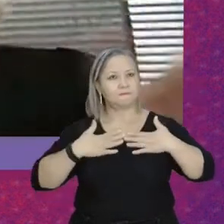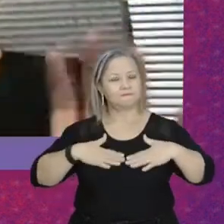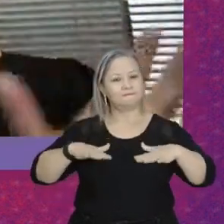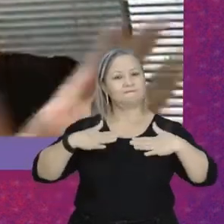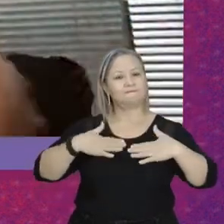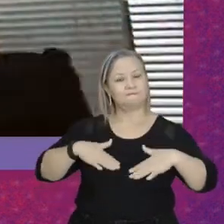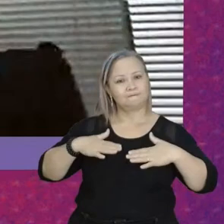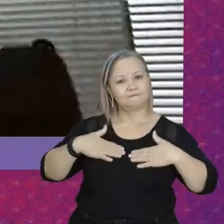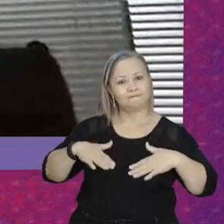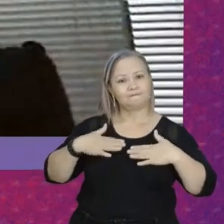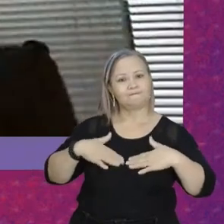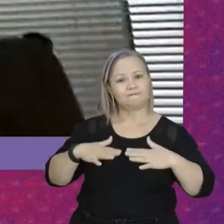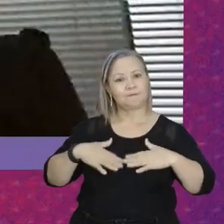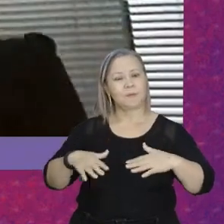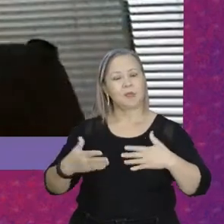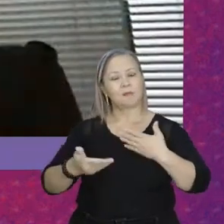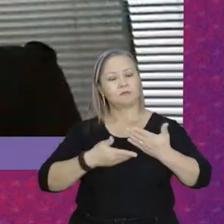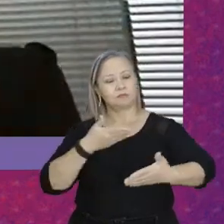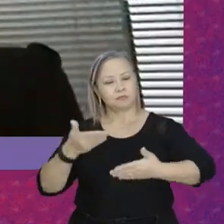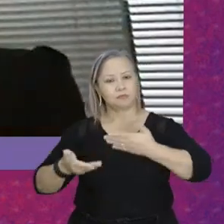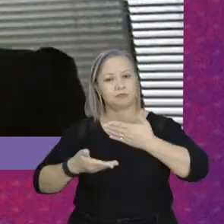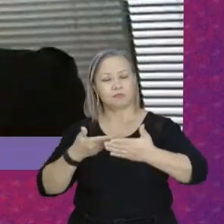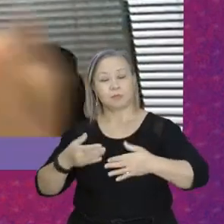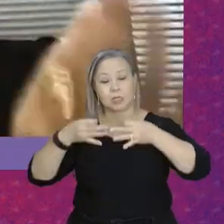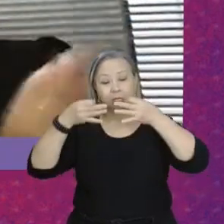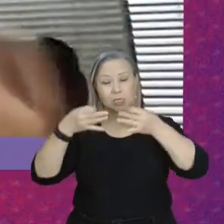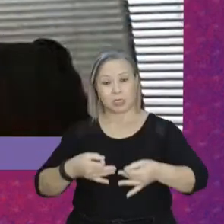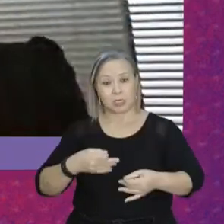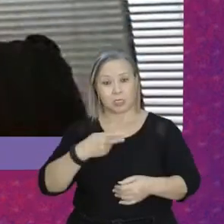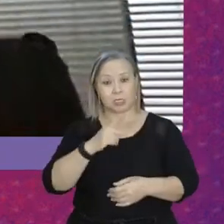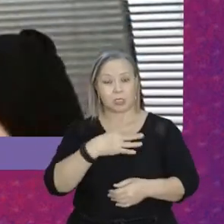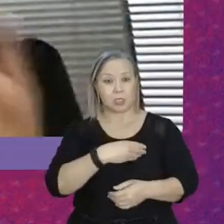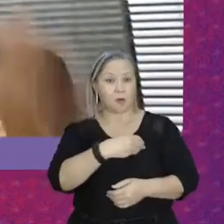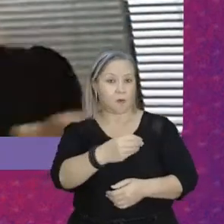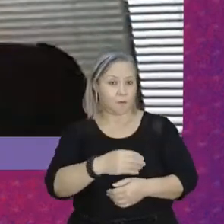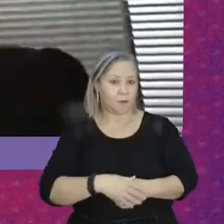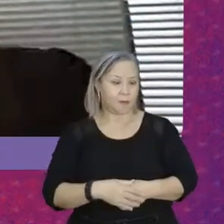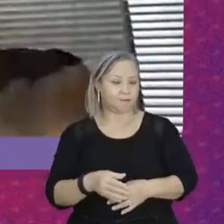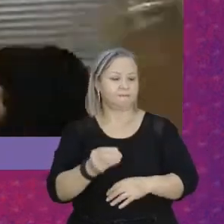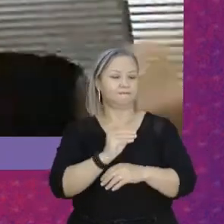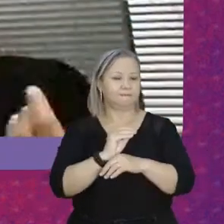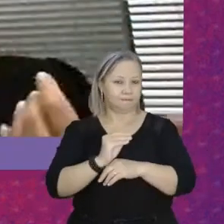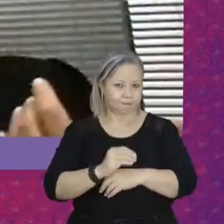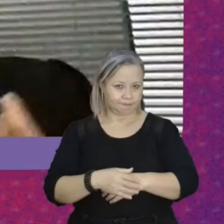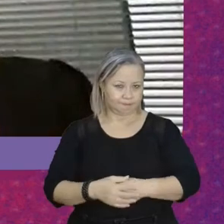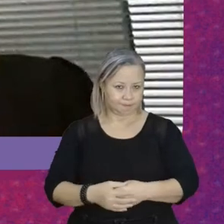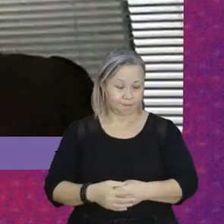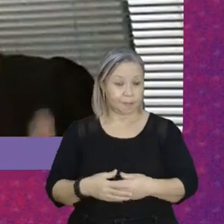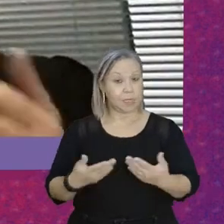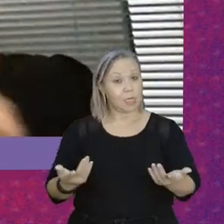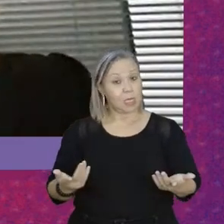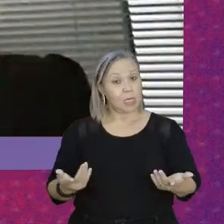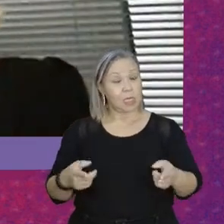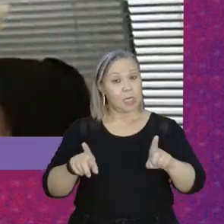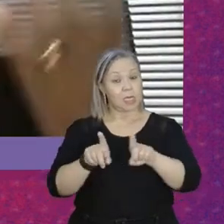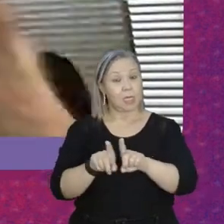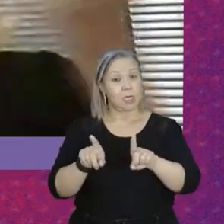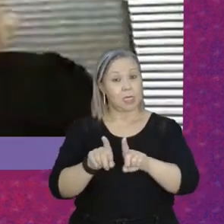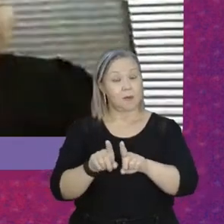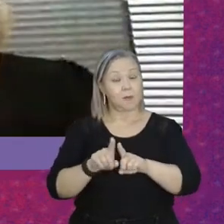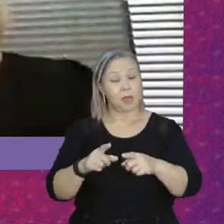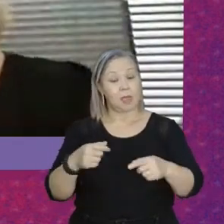tranquilidade, com maior fluidez, porque ela tem a certeza de que o seu filho está bem cuidado. Em contrapartida, né,